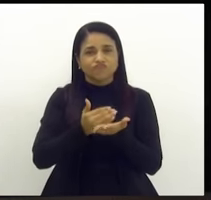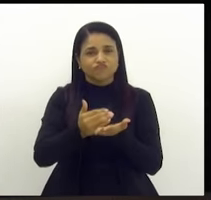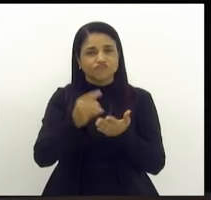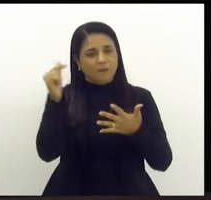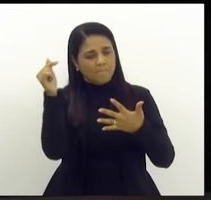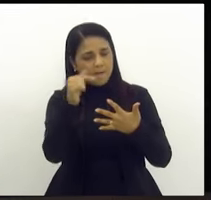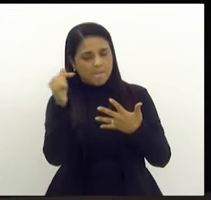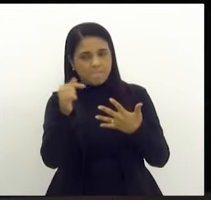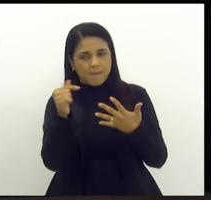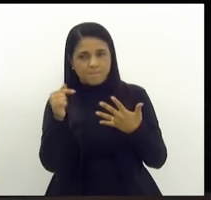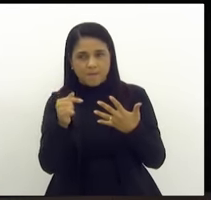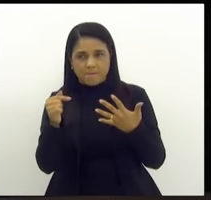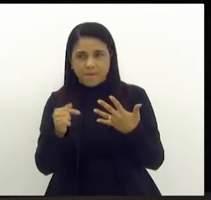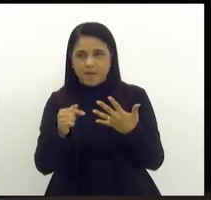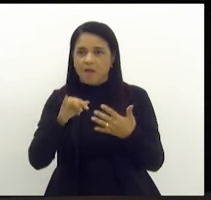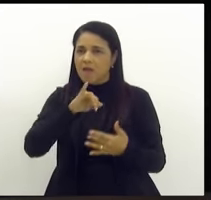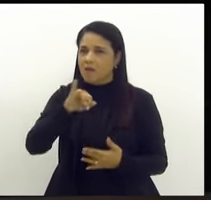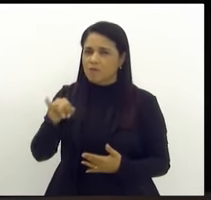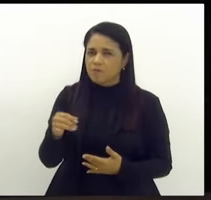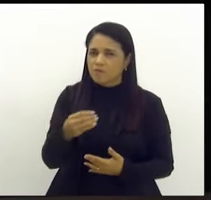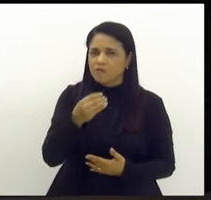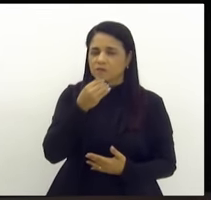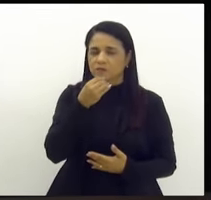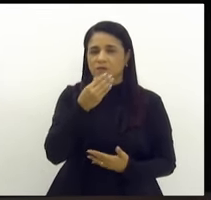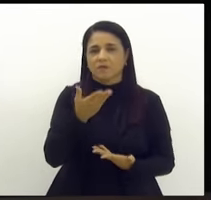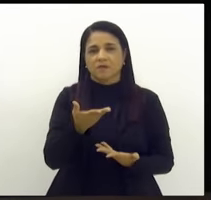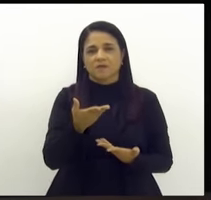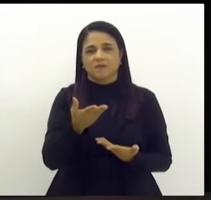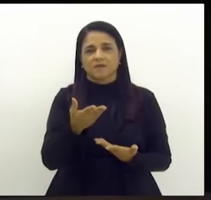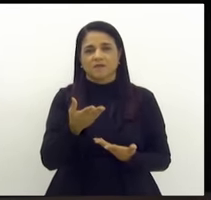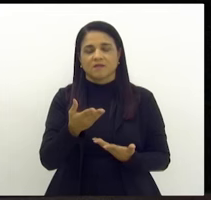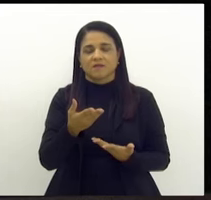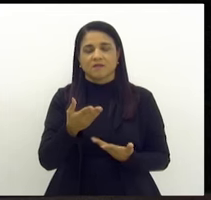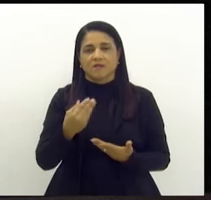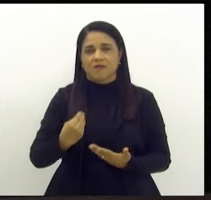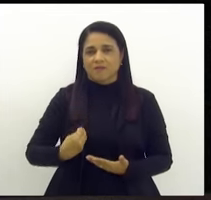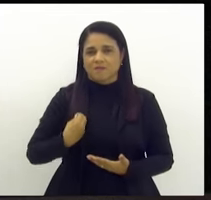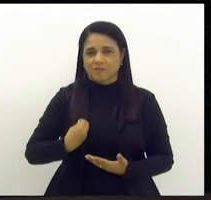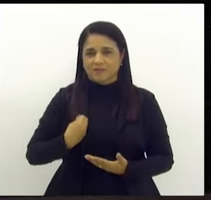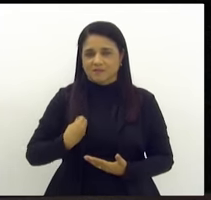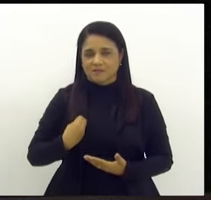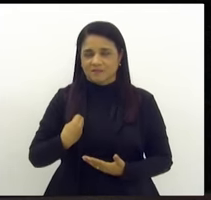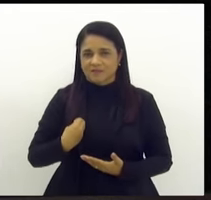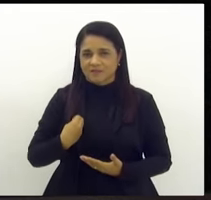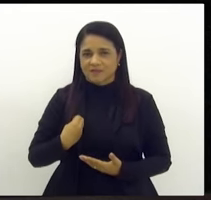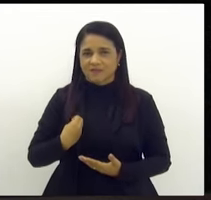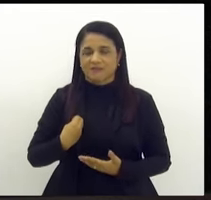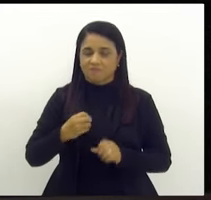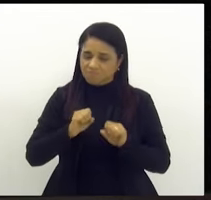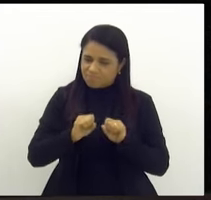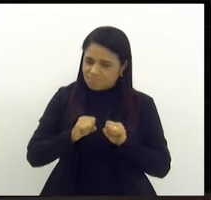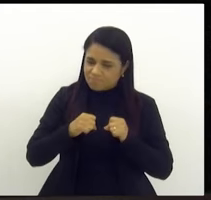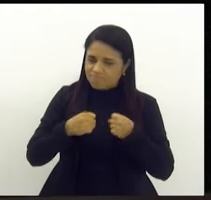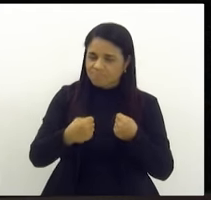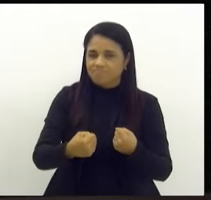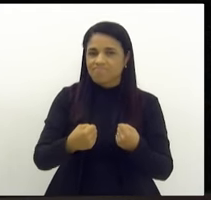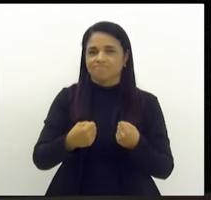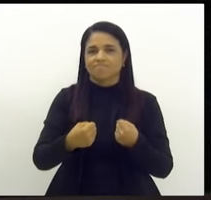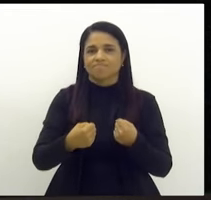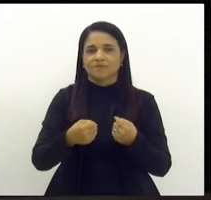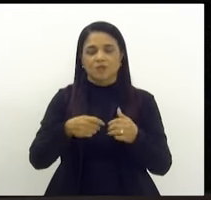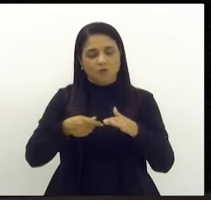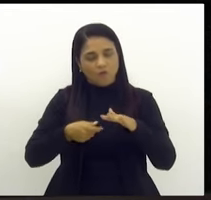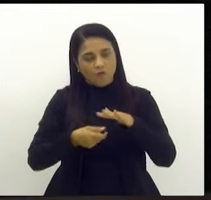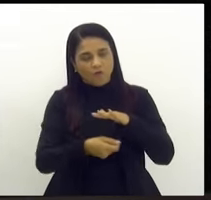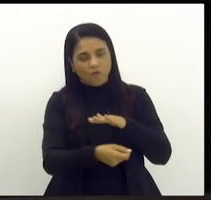pontuações aproveitando aqui a presença dos companheiros que defendem como eu o fundo